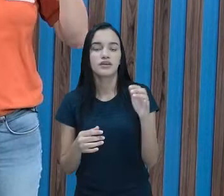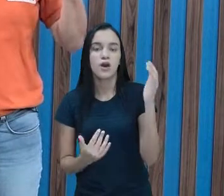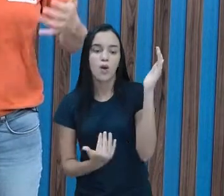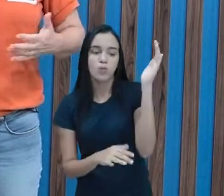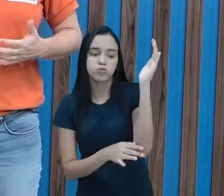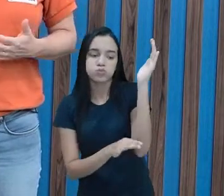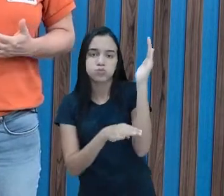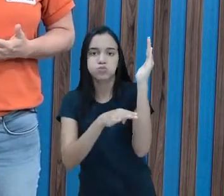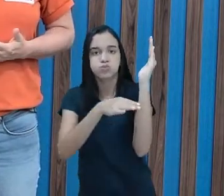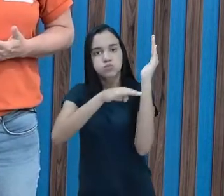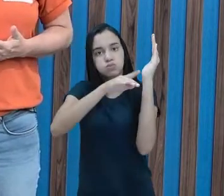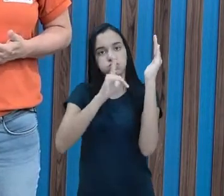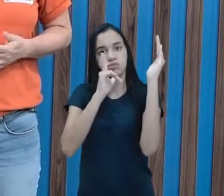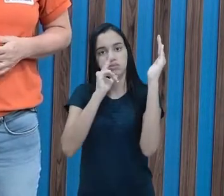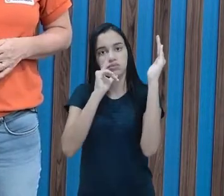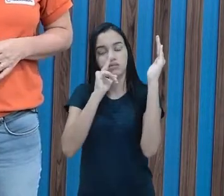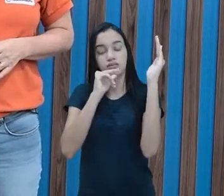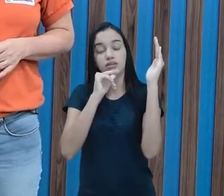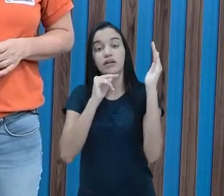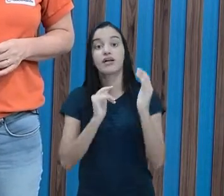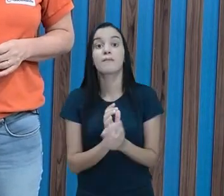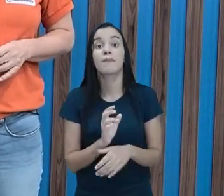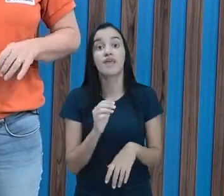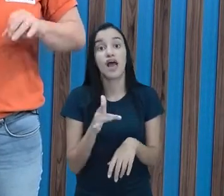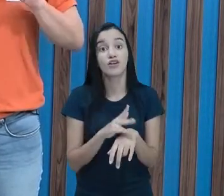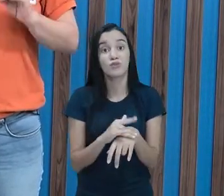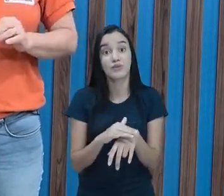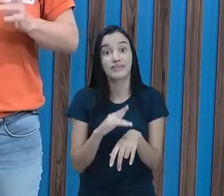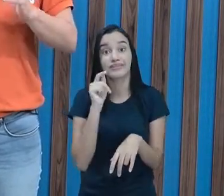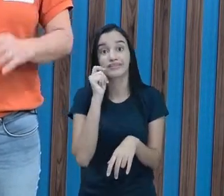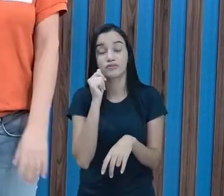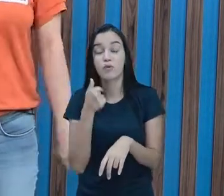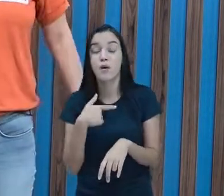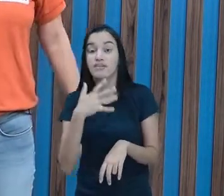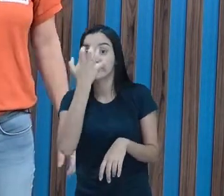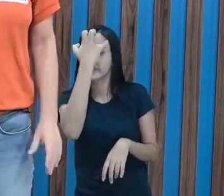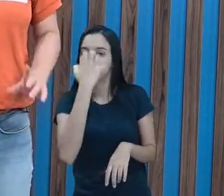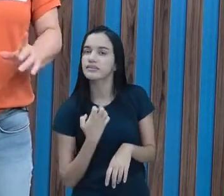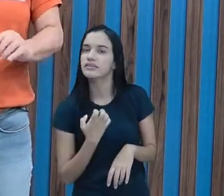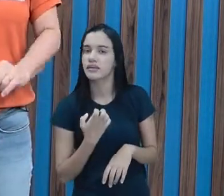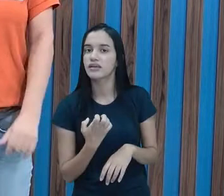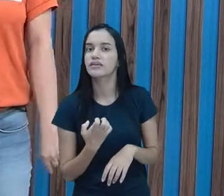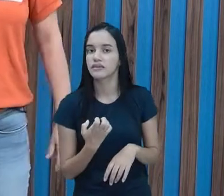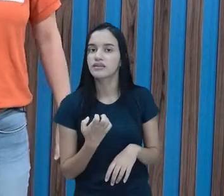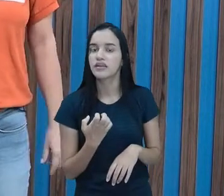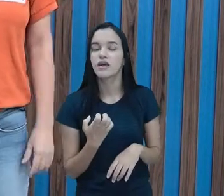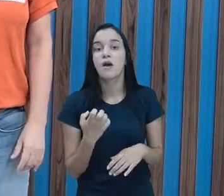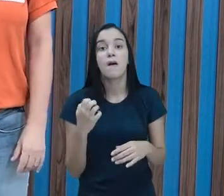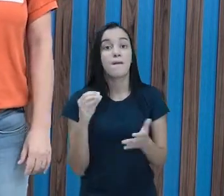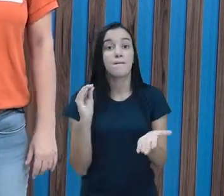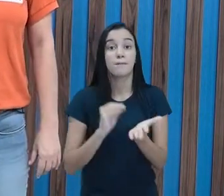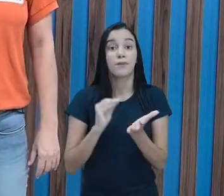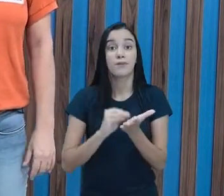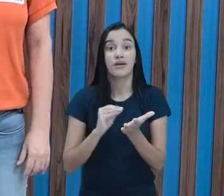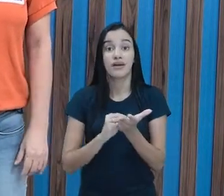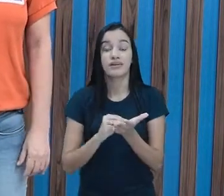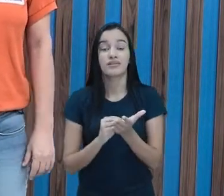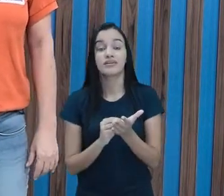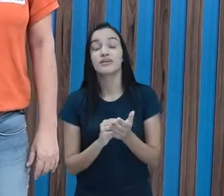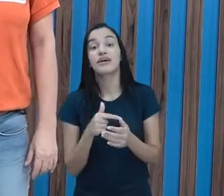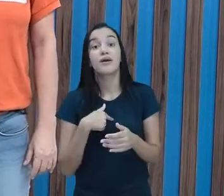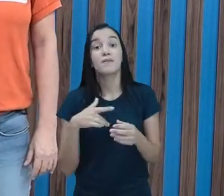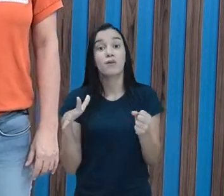teve muita gente pegando leptospirose, que é a doença do rato, também é uma doença muito séria, que pode ser causada por causa do lixo, o excesso do